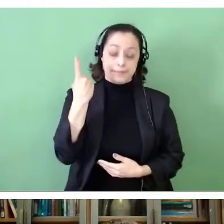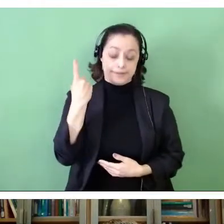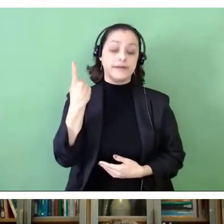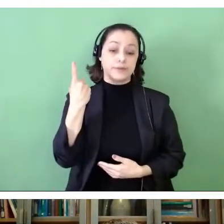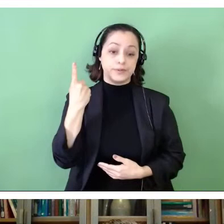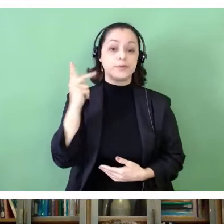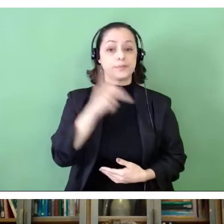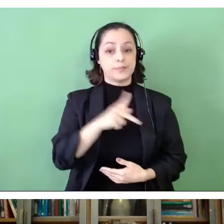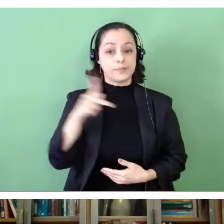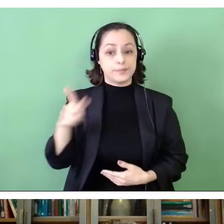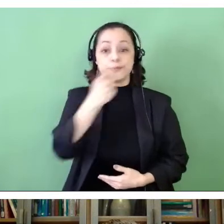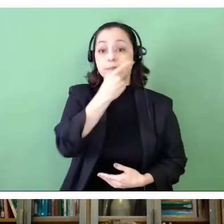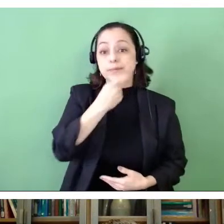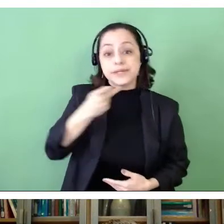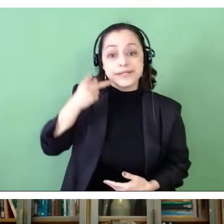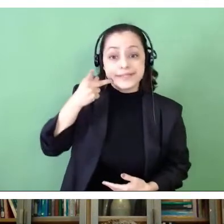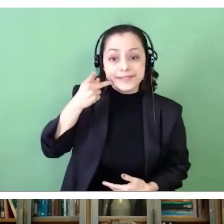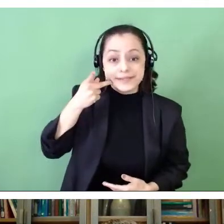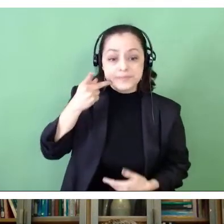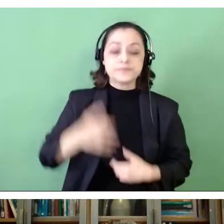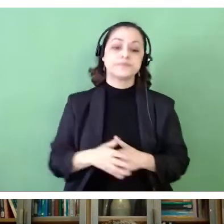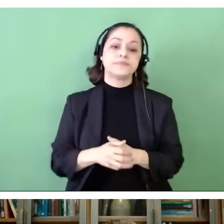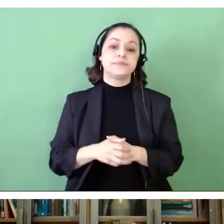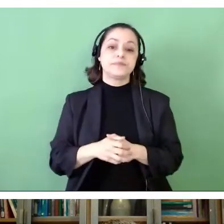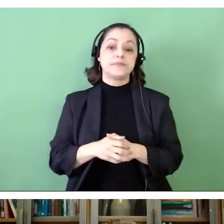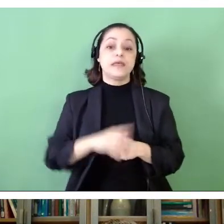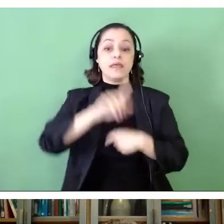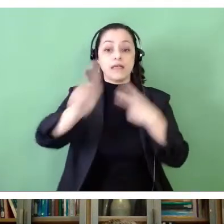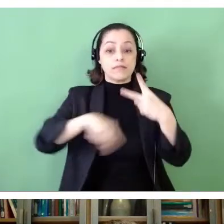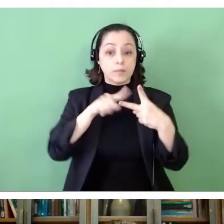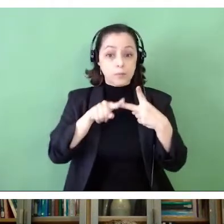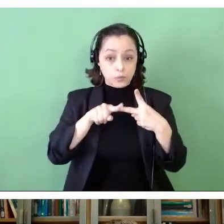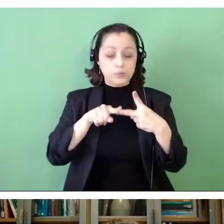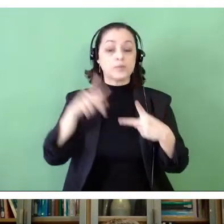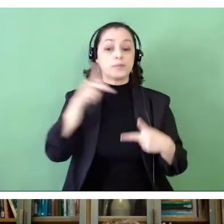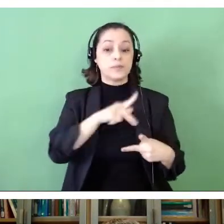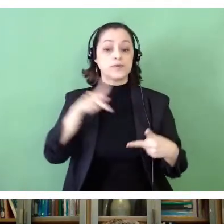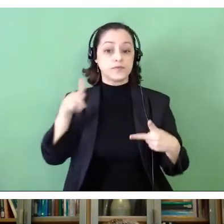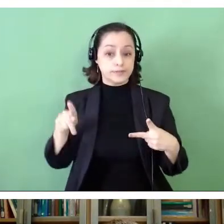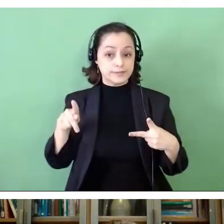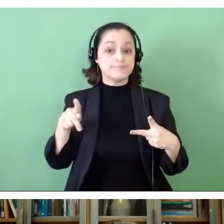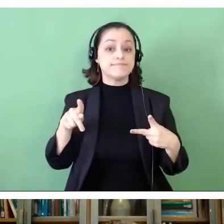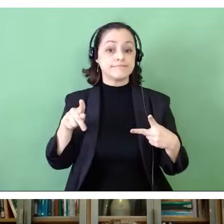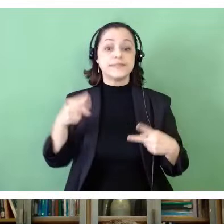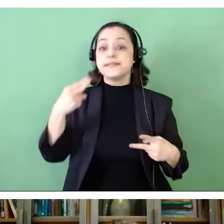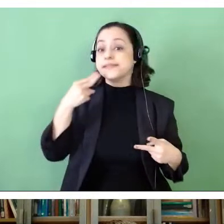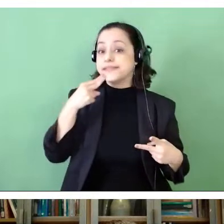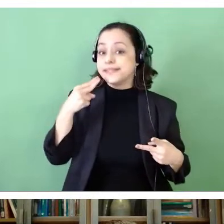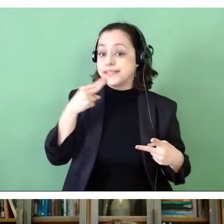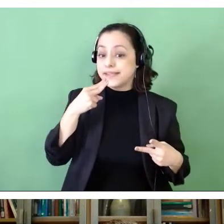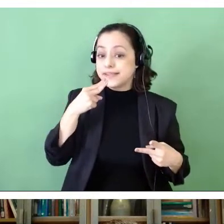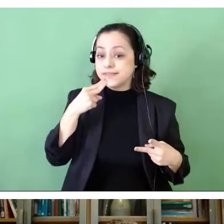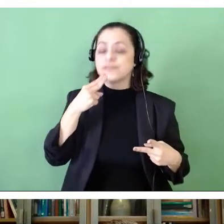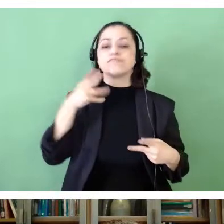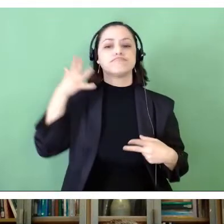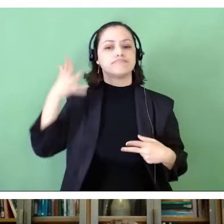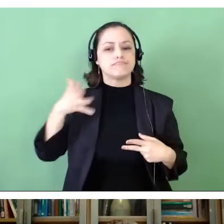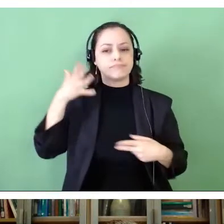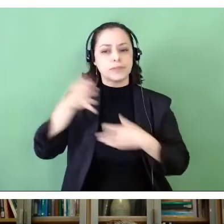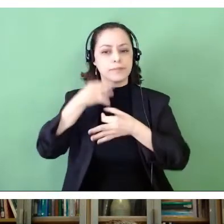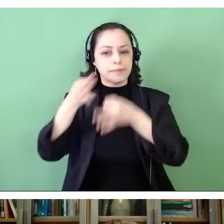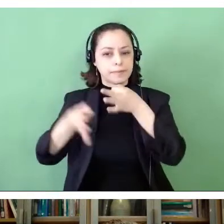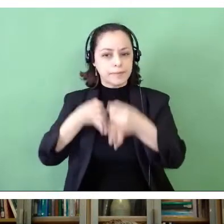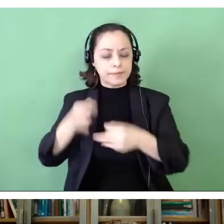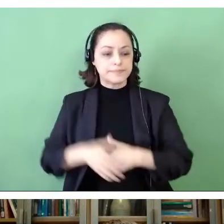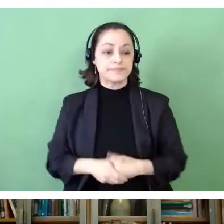a professora Patrícia Rodrigues Costa e logo depois a professora Leila de Aquino Alves. Mas